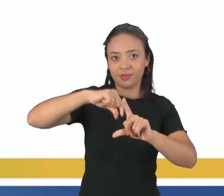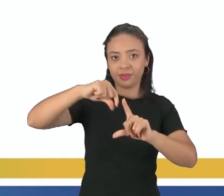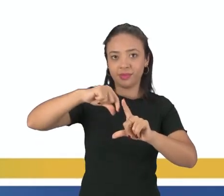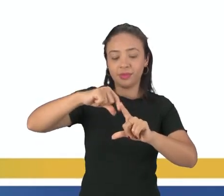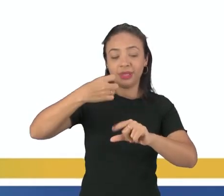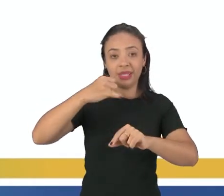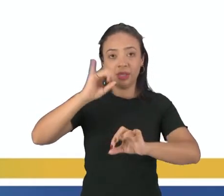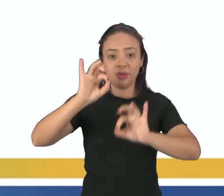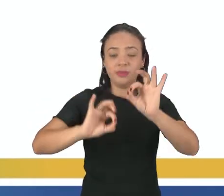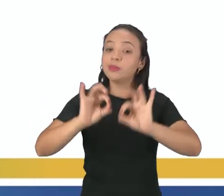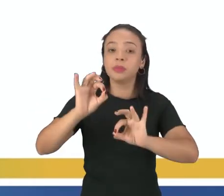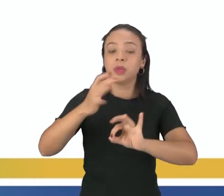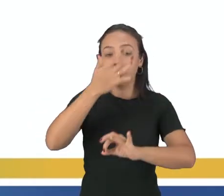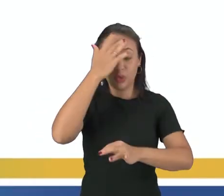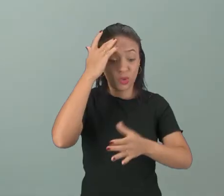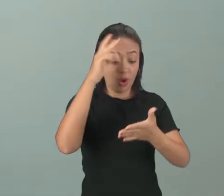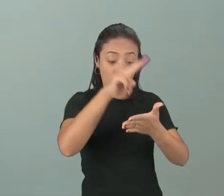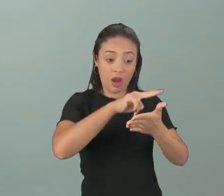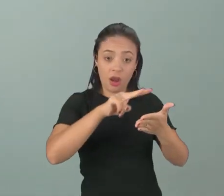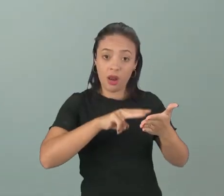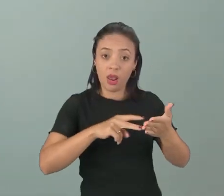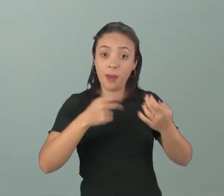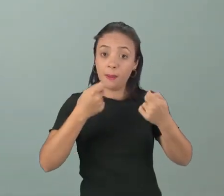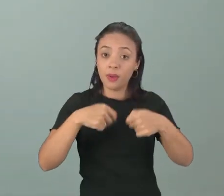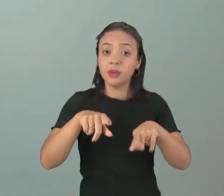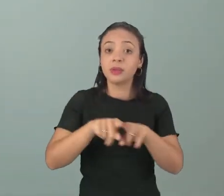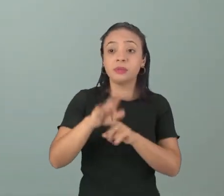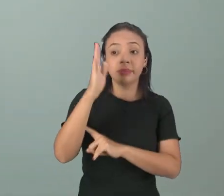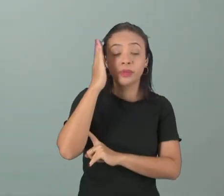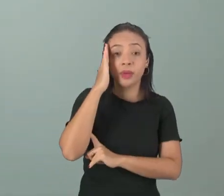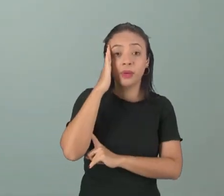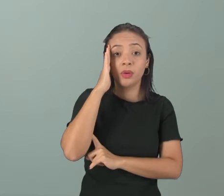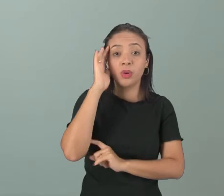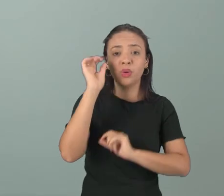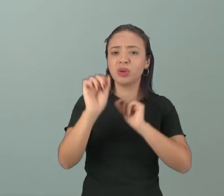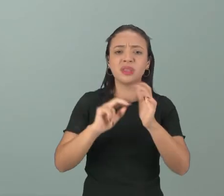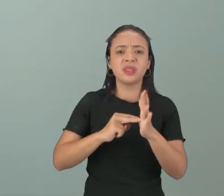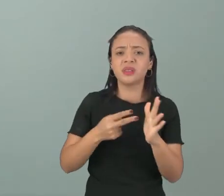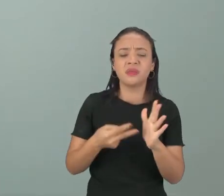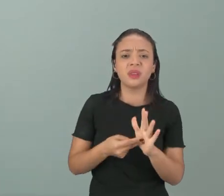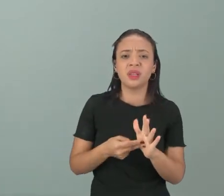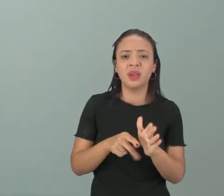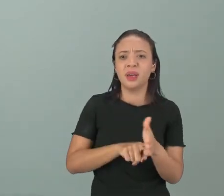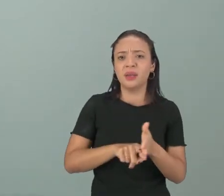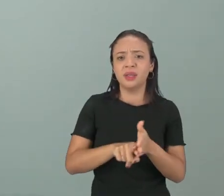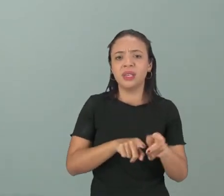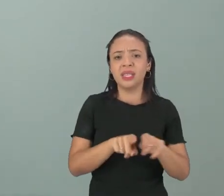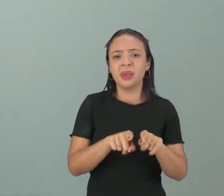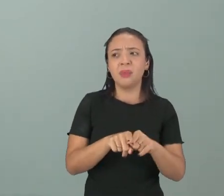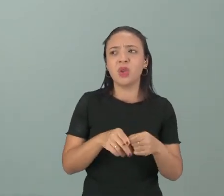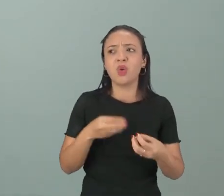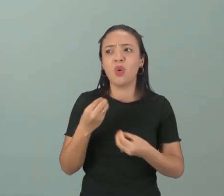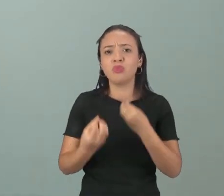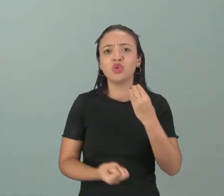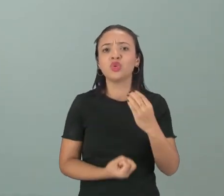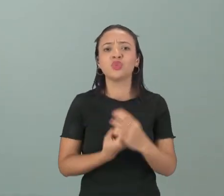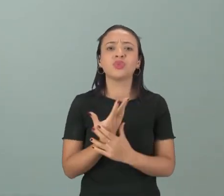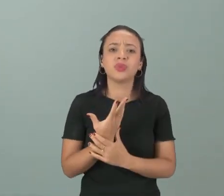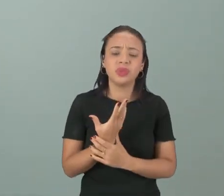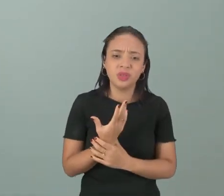meu gráfico, a pessoa que vai ler, ela precisa saber do que se trata a minha pesquisa e ela precisa saber de onde que eu